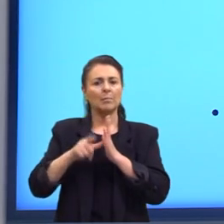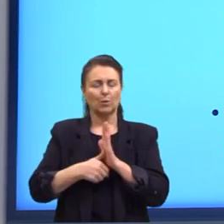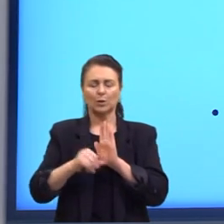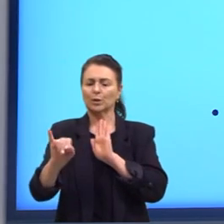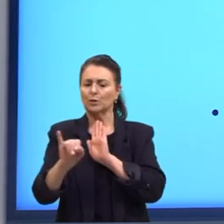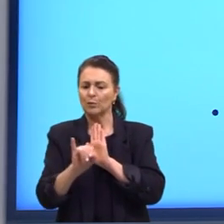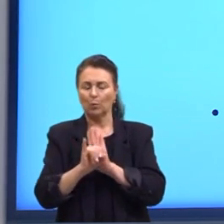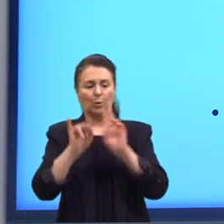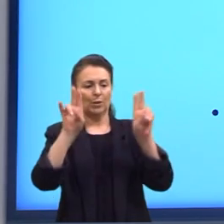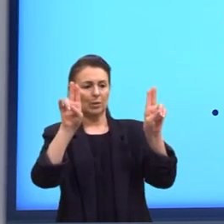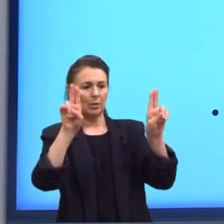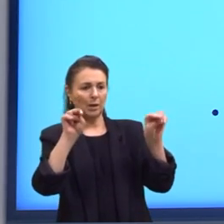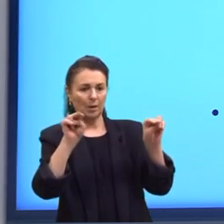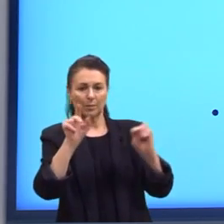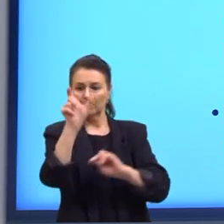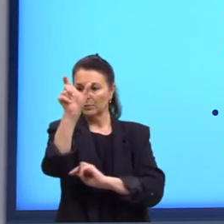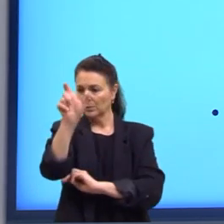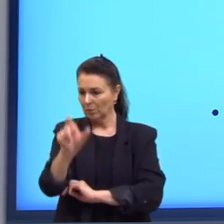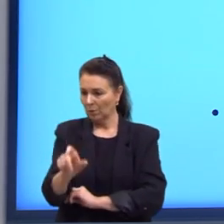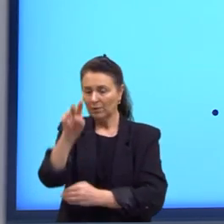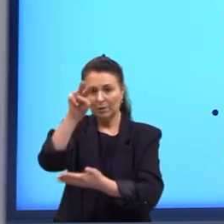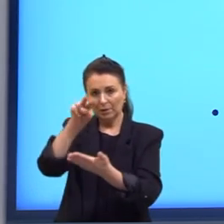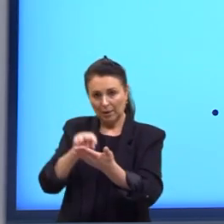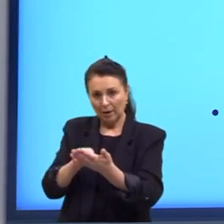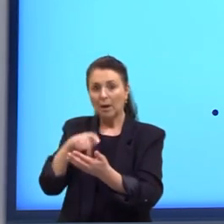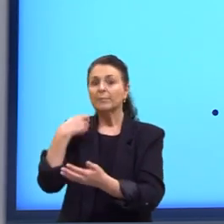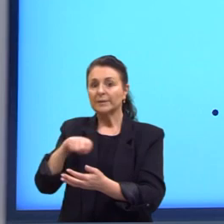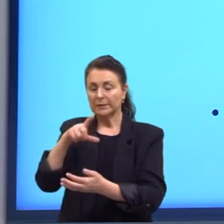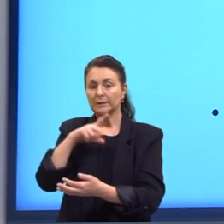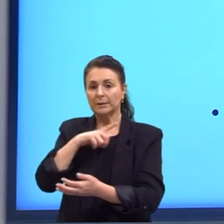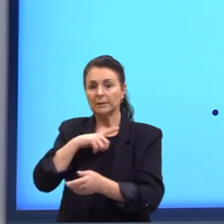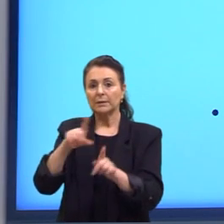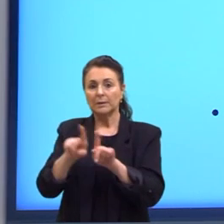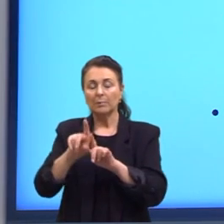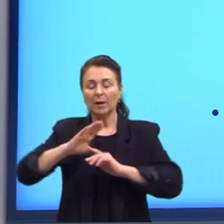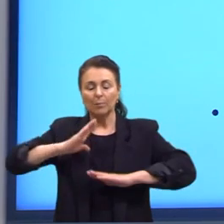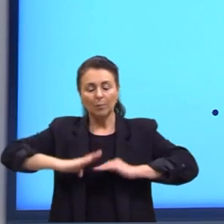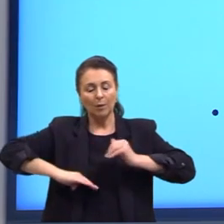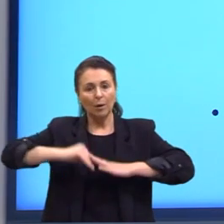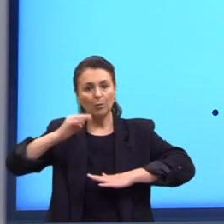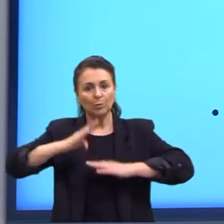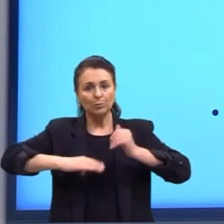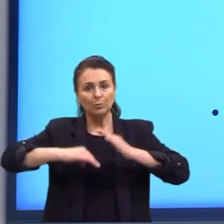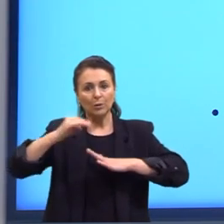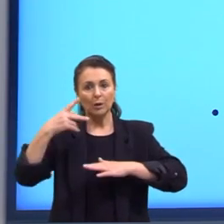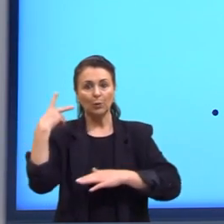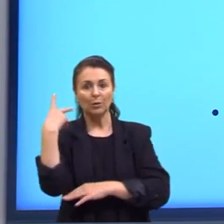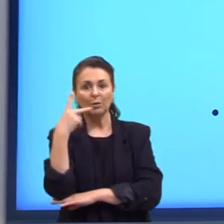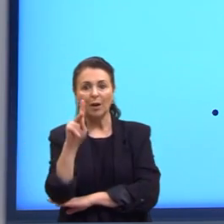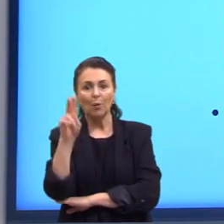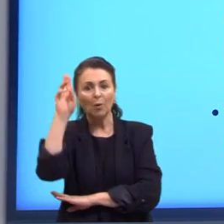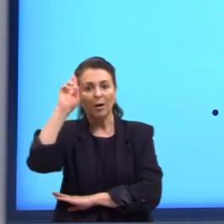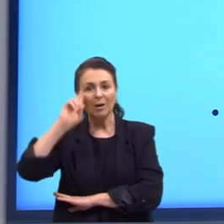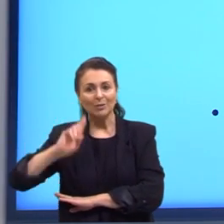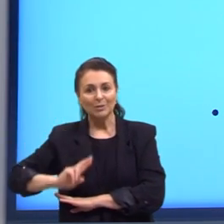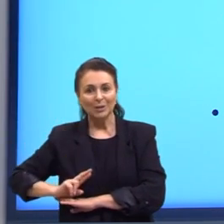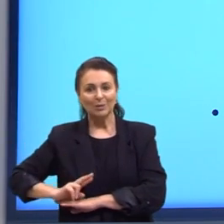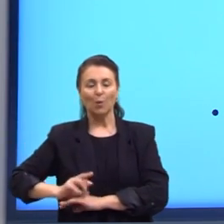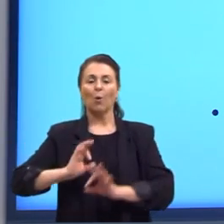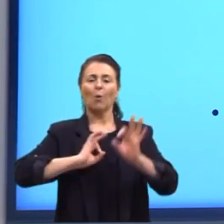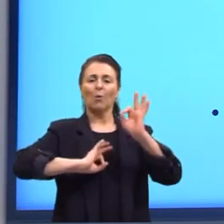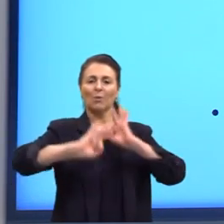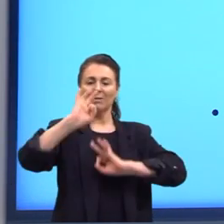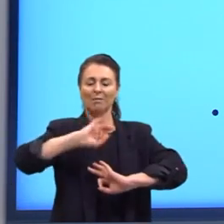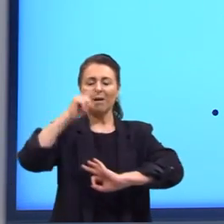identificar o tema e a pessoa né é necessária começar a construir uma linha de raciocínio organizar as ideias